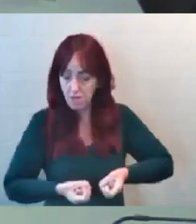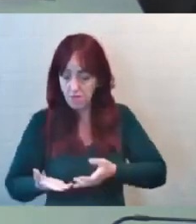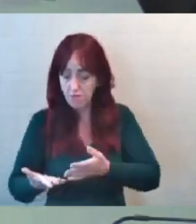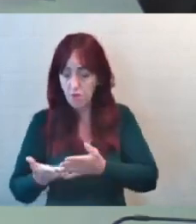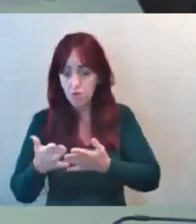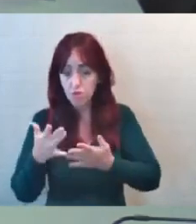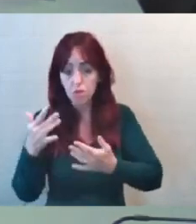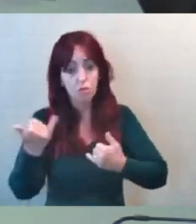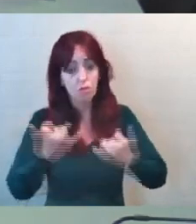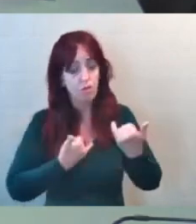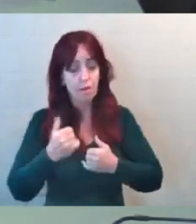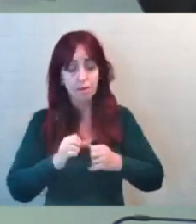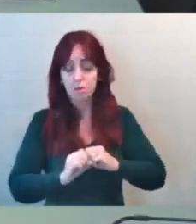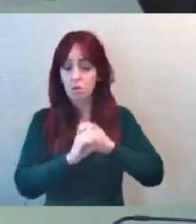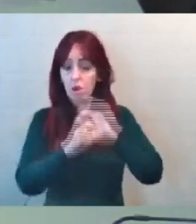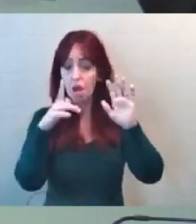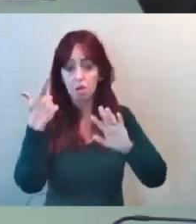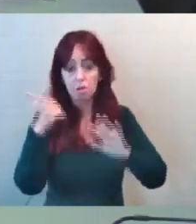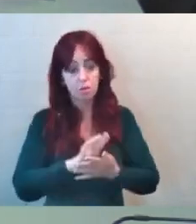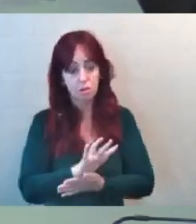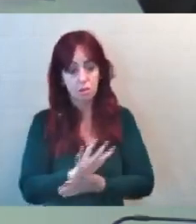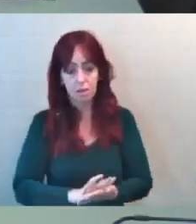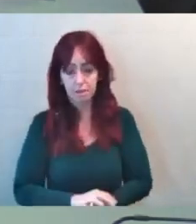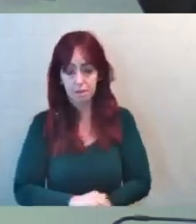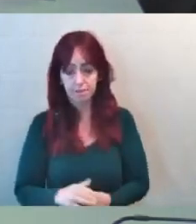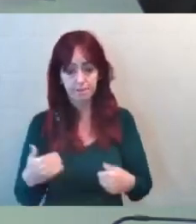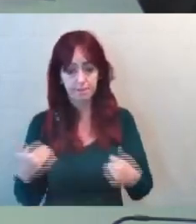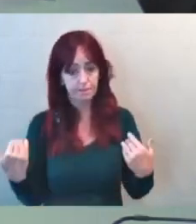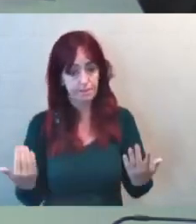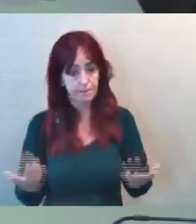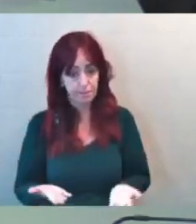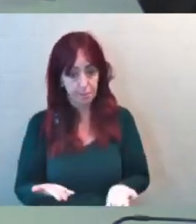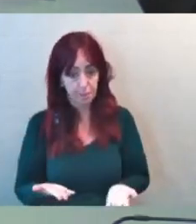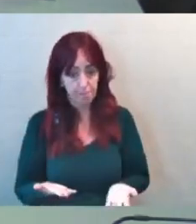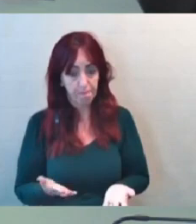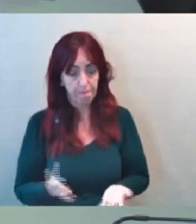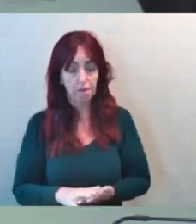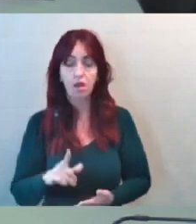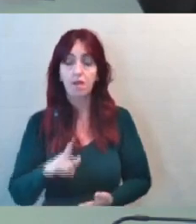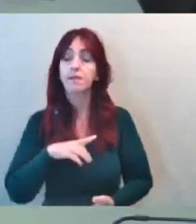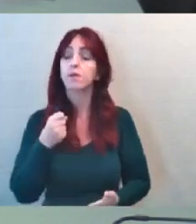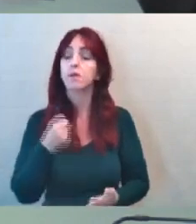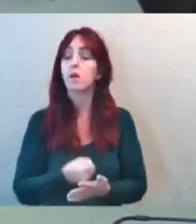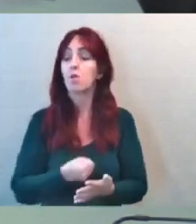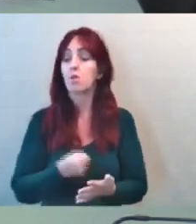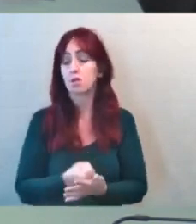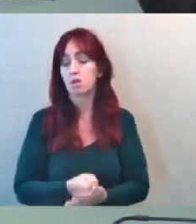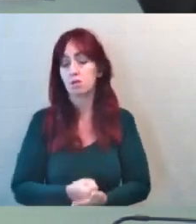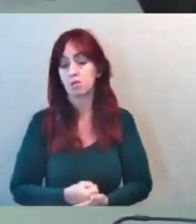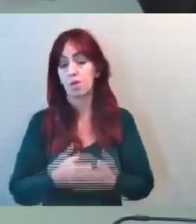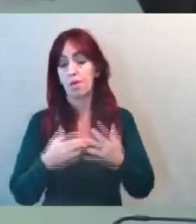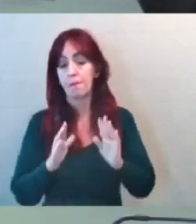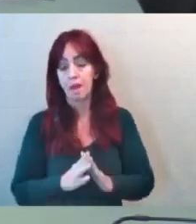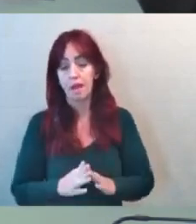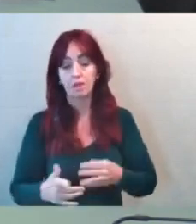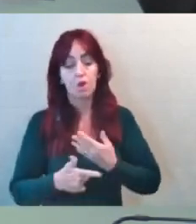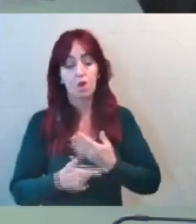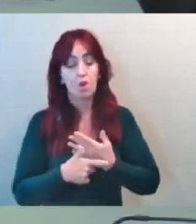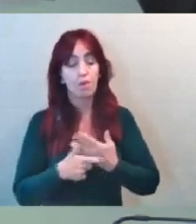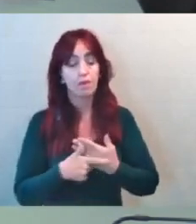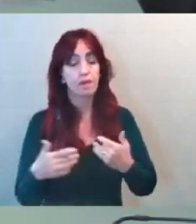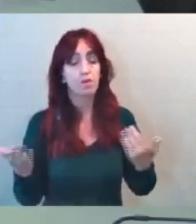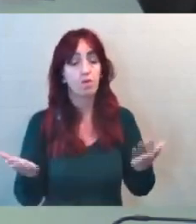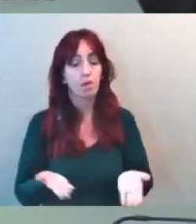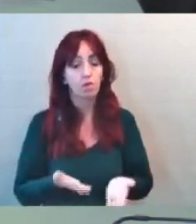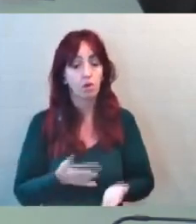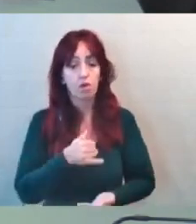e objetiva de nada. Então, assim, estamos aqui lutando, mas o modelo atual, infelizmente,